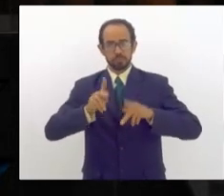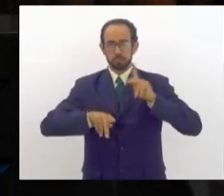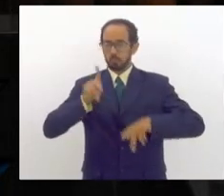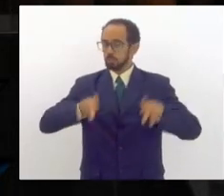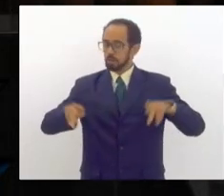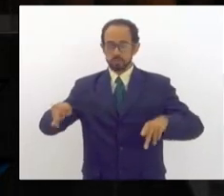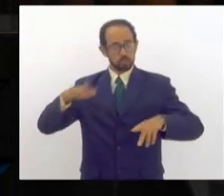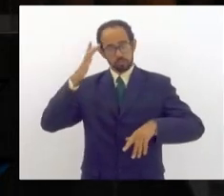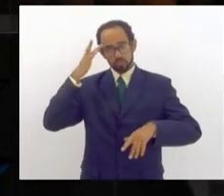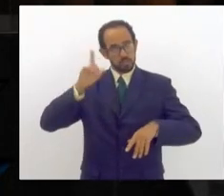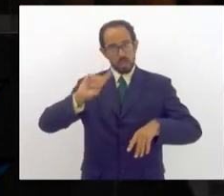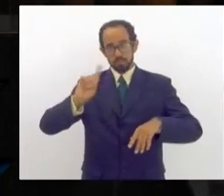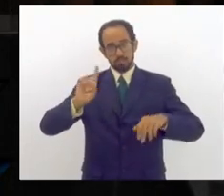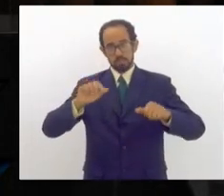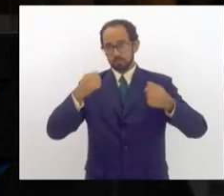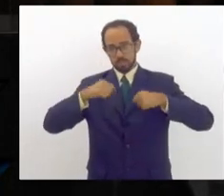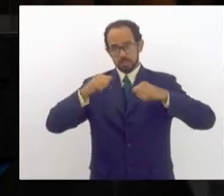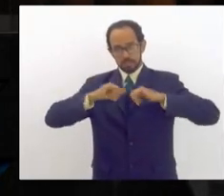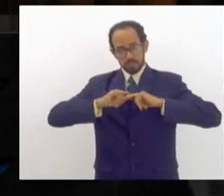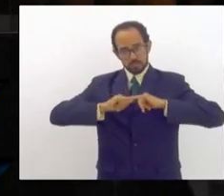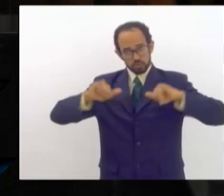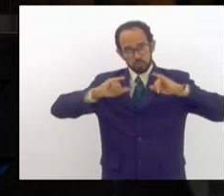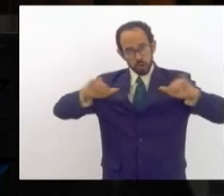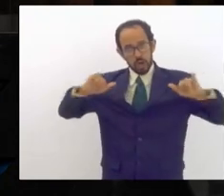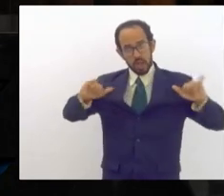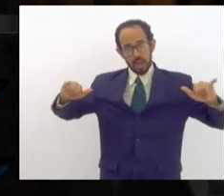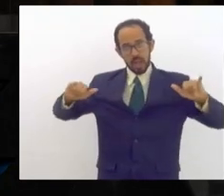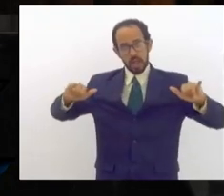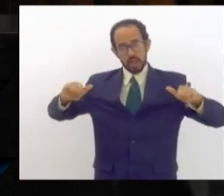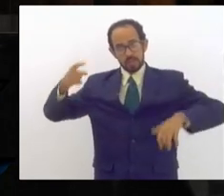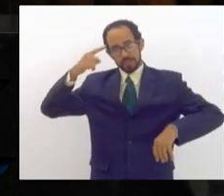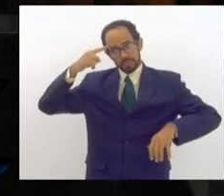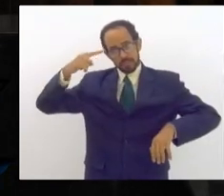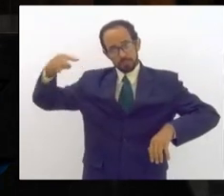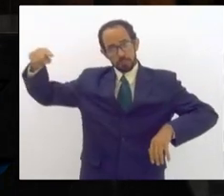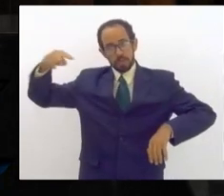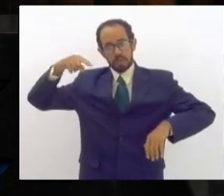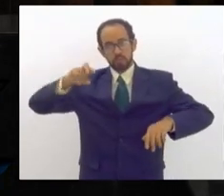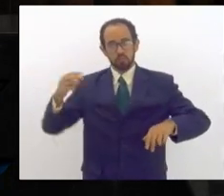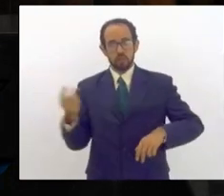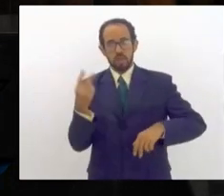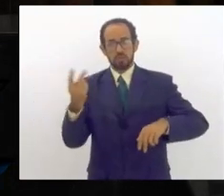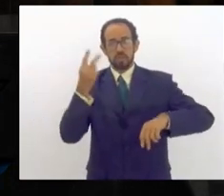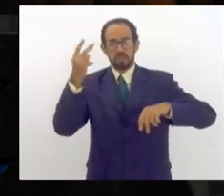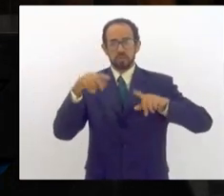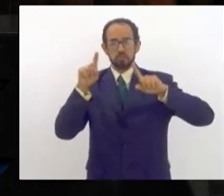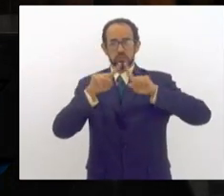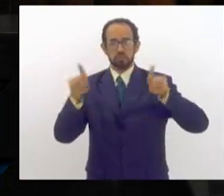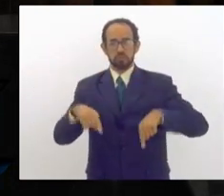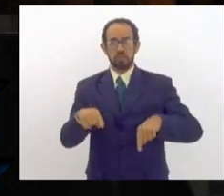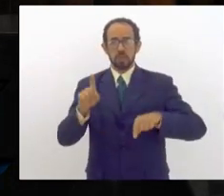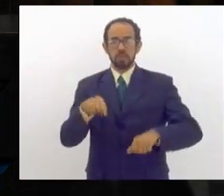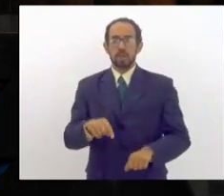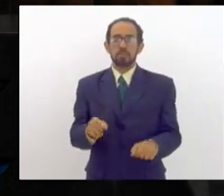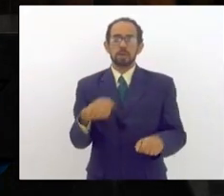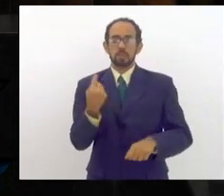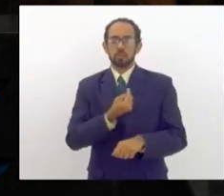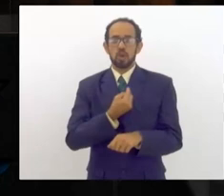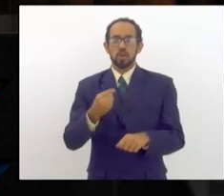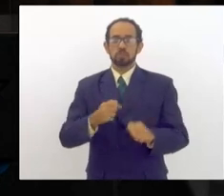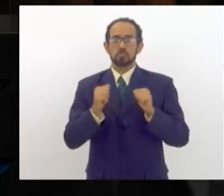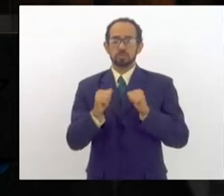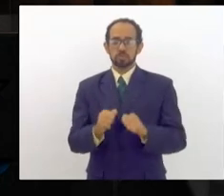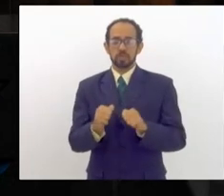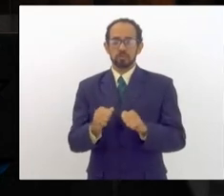essa semana Estadual de valorização dos trabalhadores é para que a gente possa conhecer a população